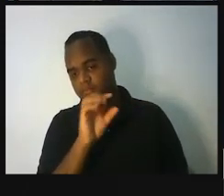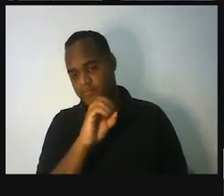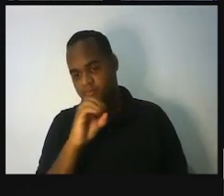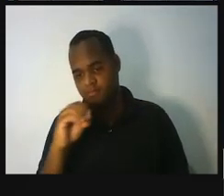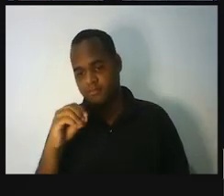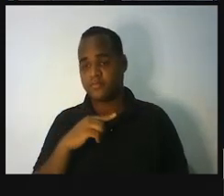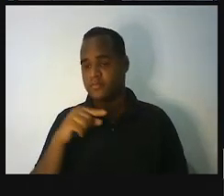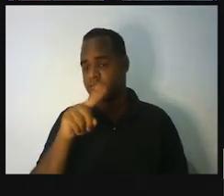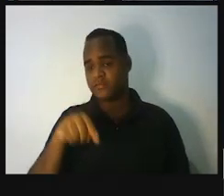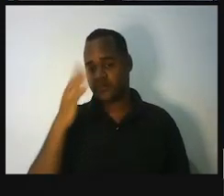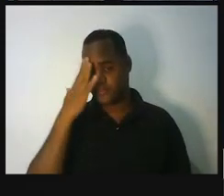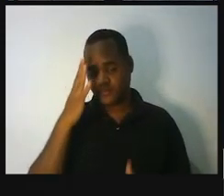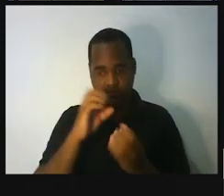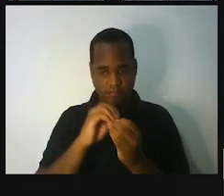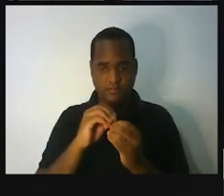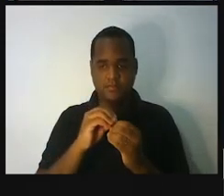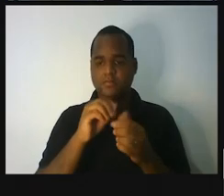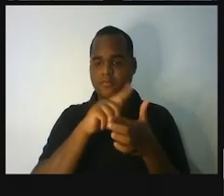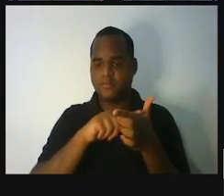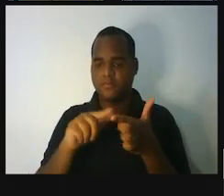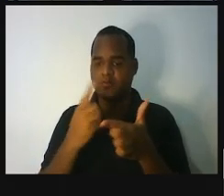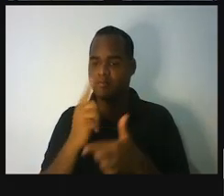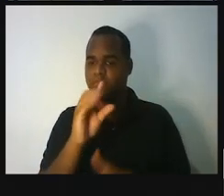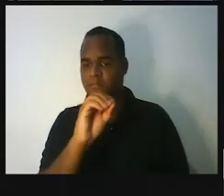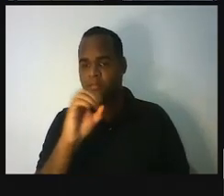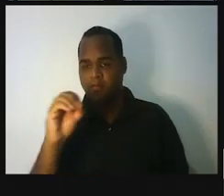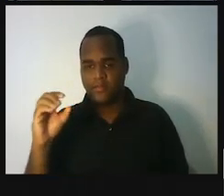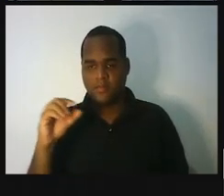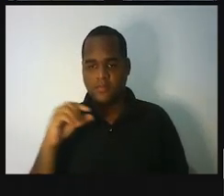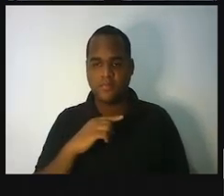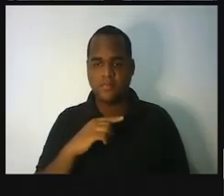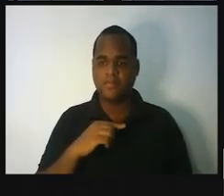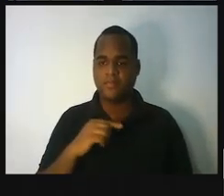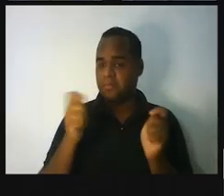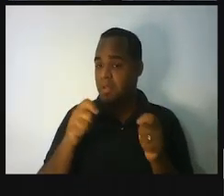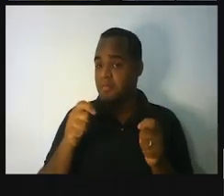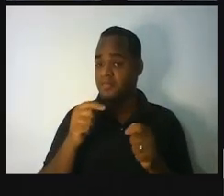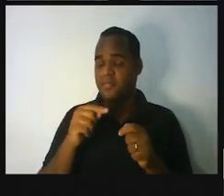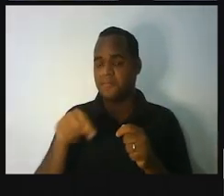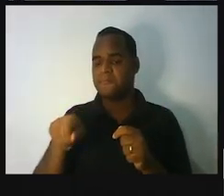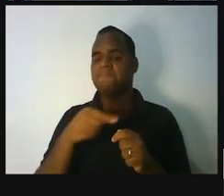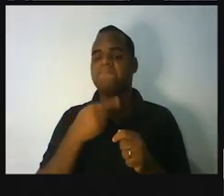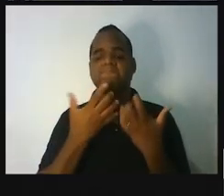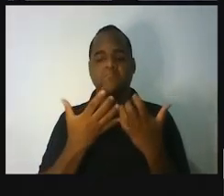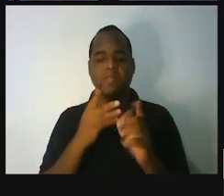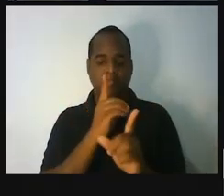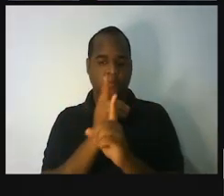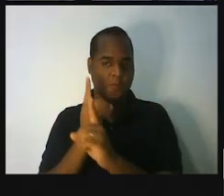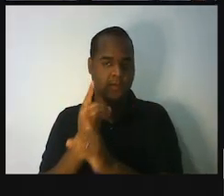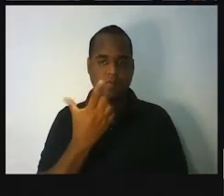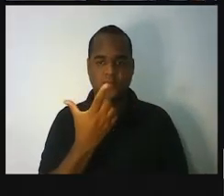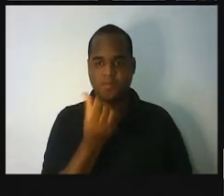já sabe que vai dividir uma vez por 1.000. E a gente encontra